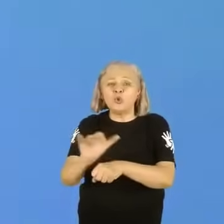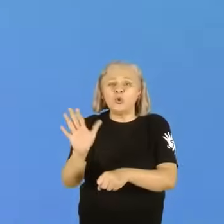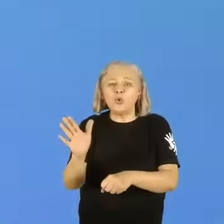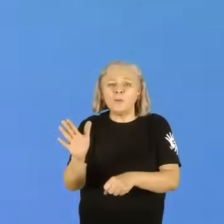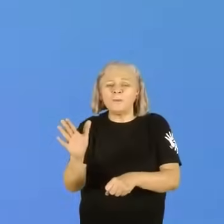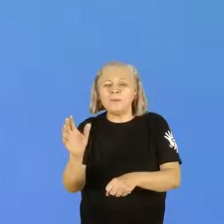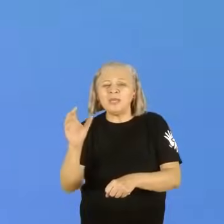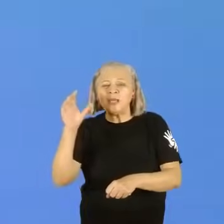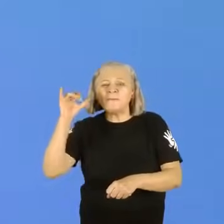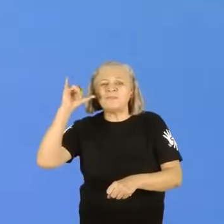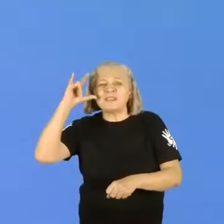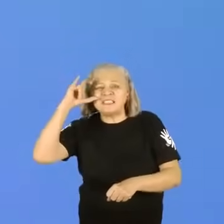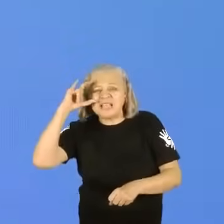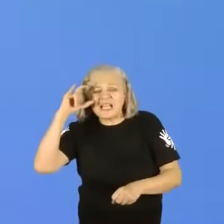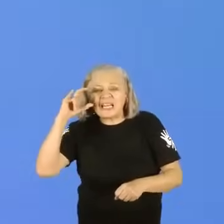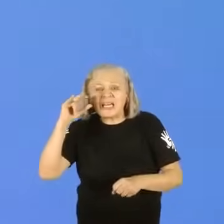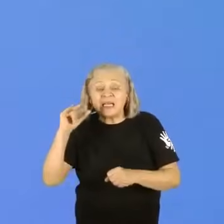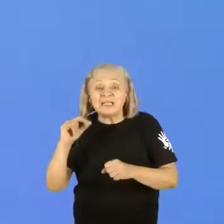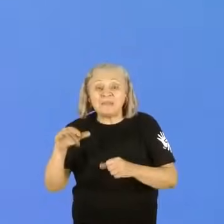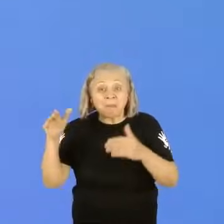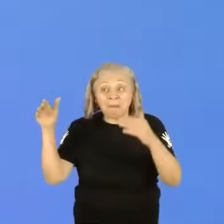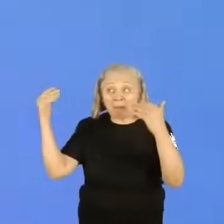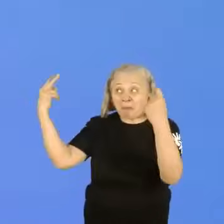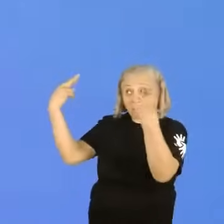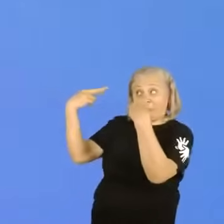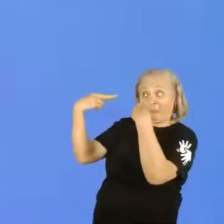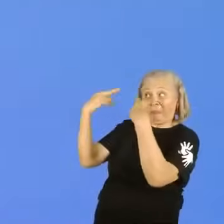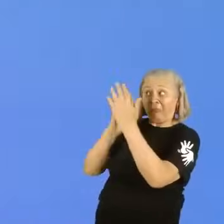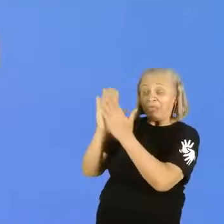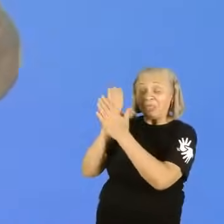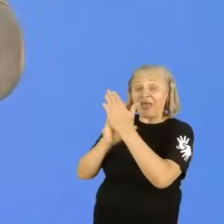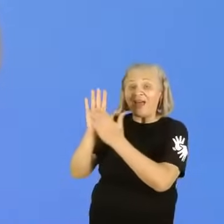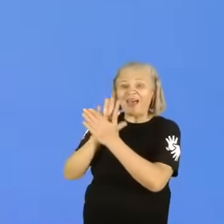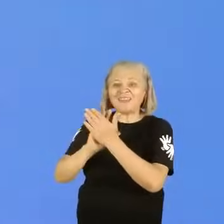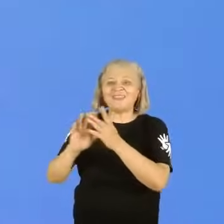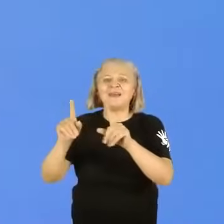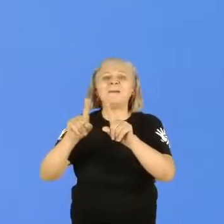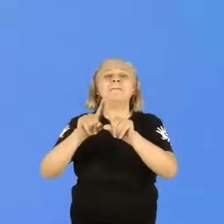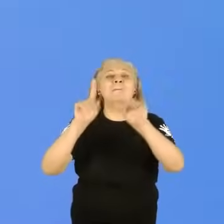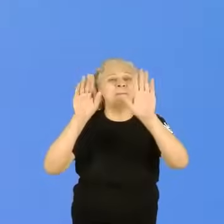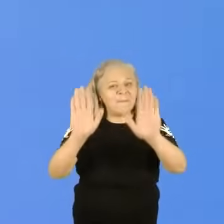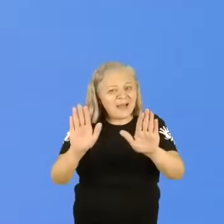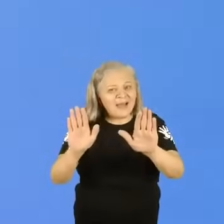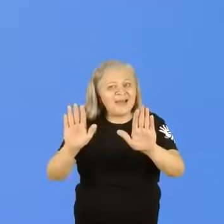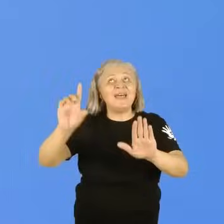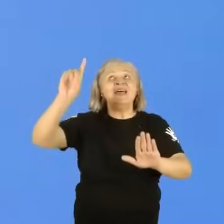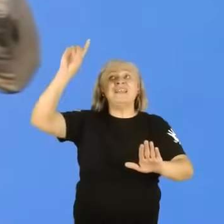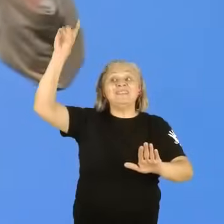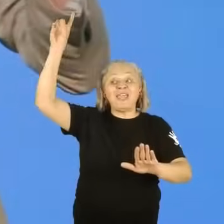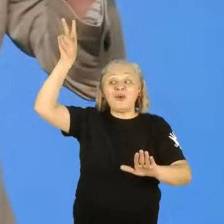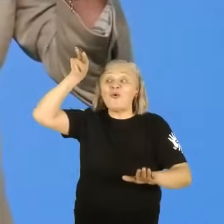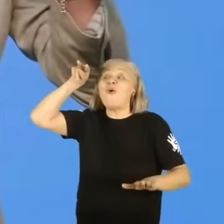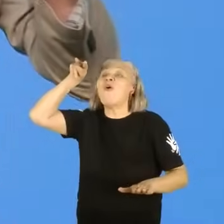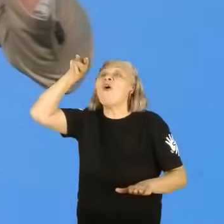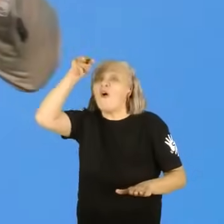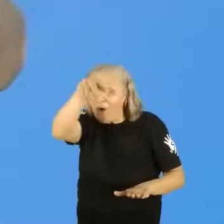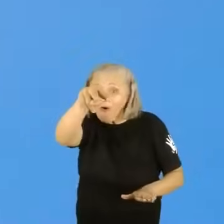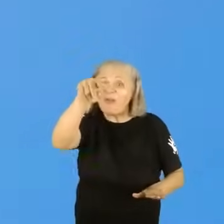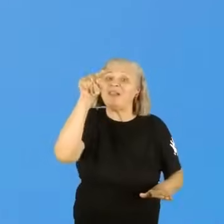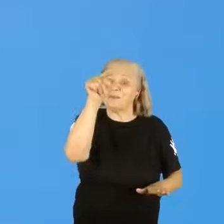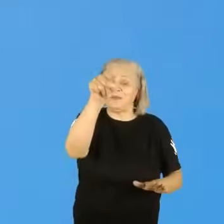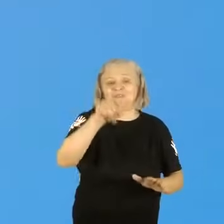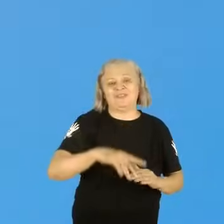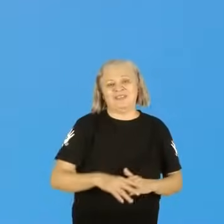quarto, ninguém te viu. Mas Deus marcou nessa noite um encontro diferente para